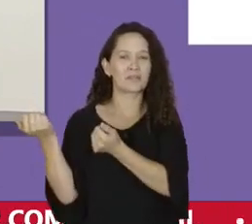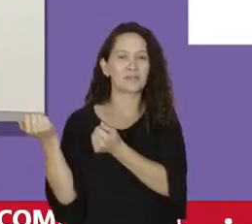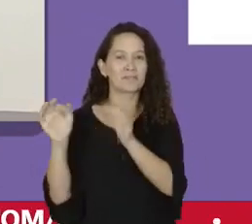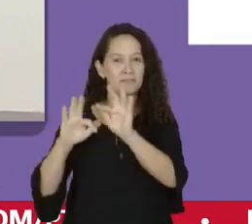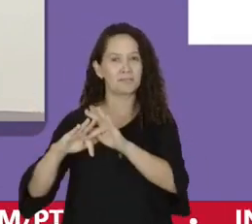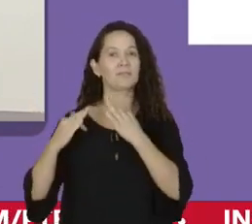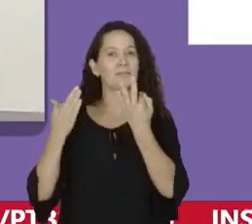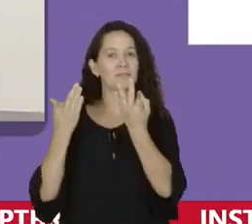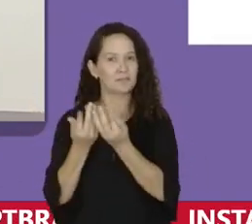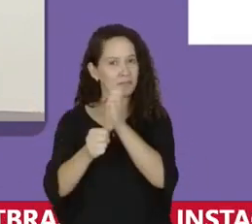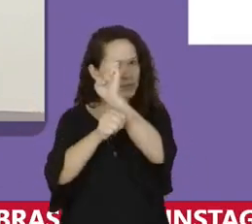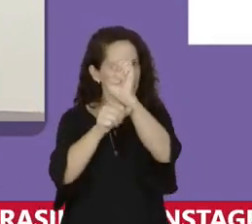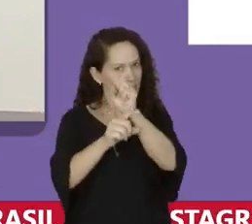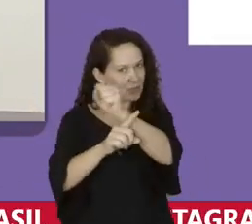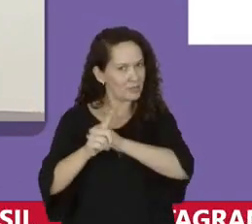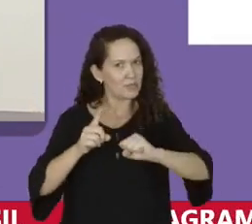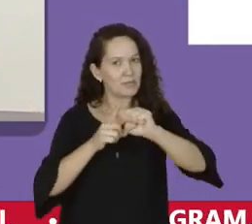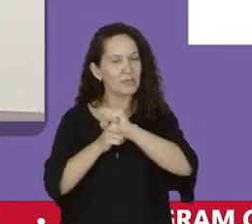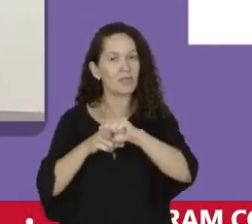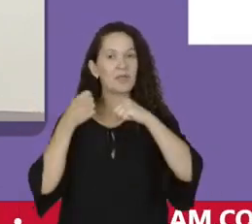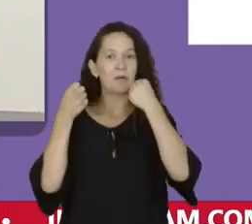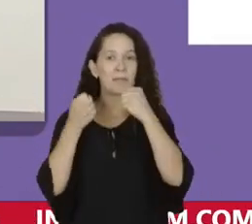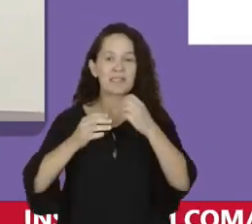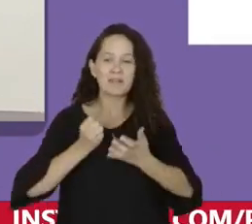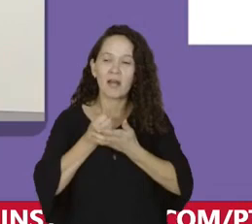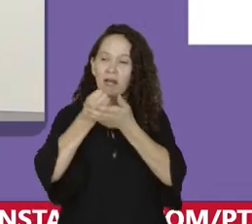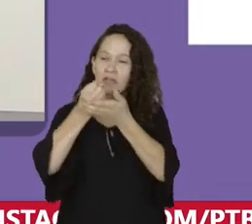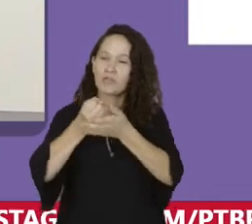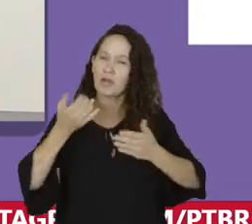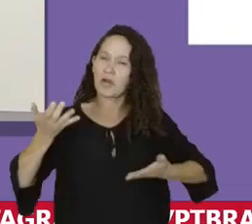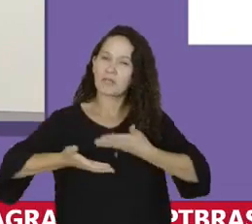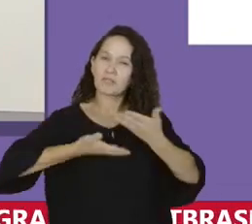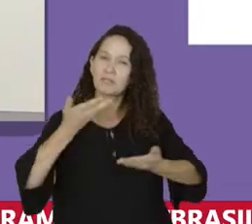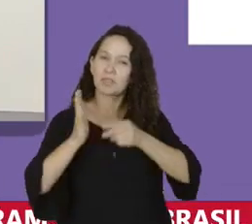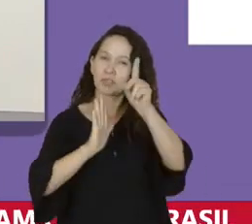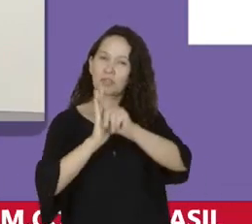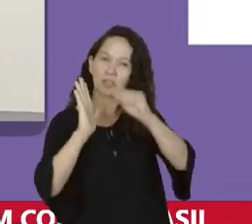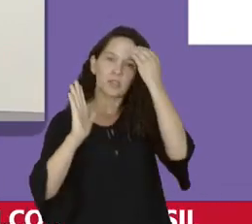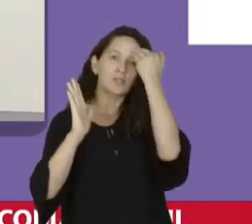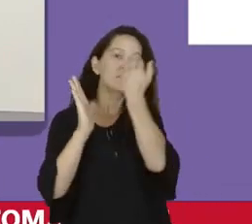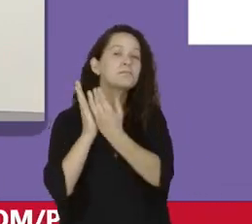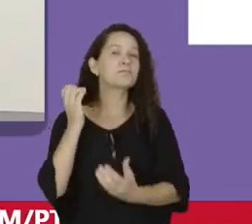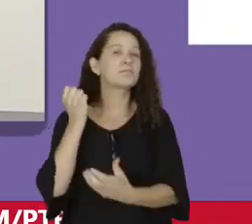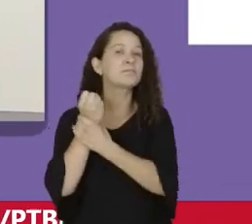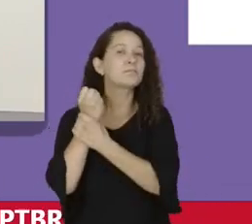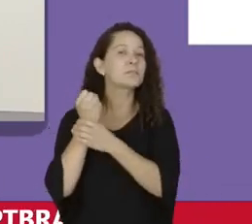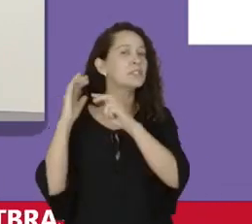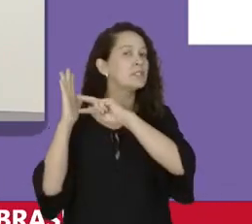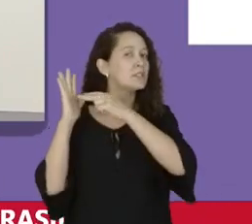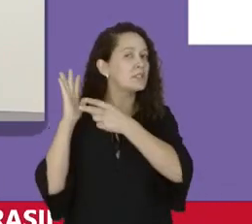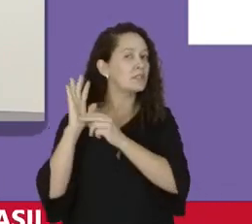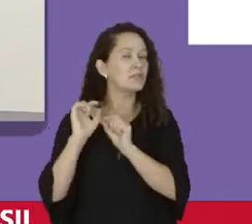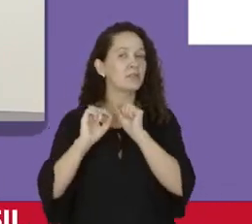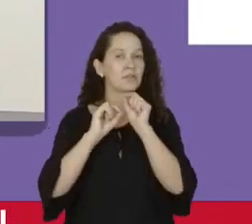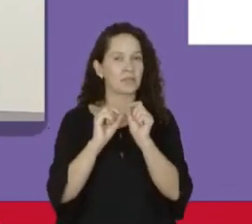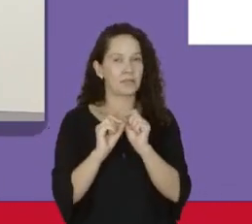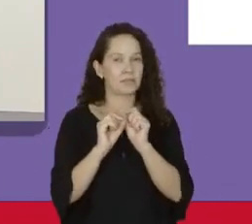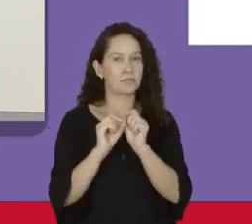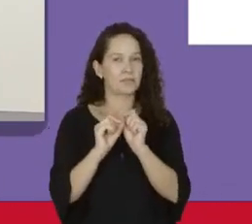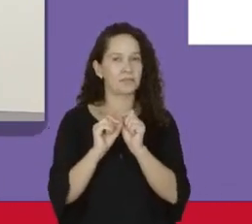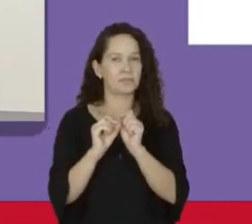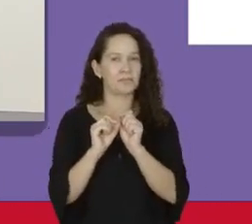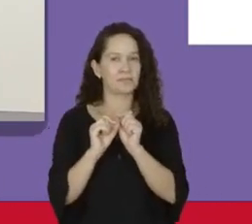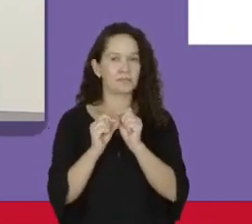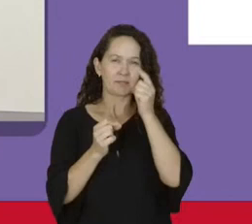A família, o Estado e a sociedade devem colaborar para que esse direito seja garantido. O que eu quero dizer com isso? Que